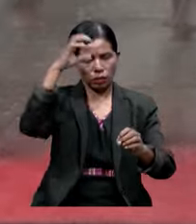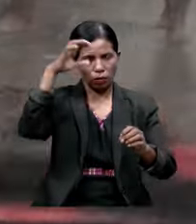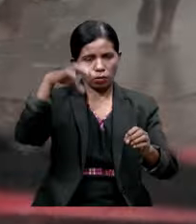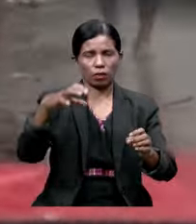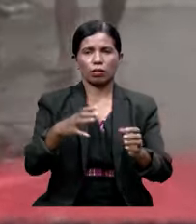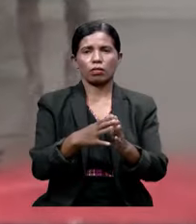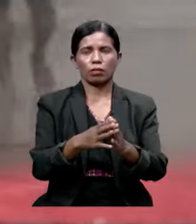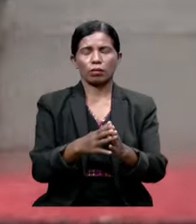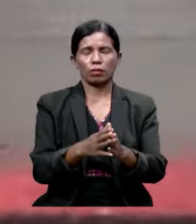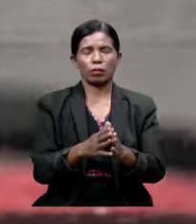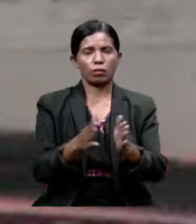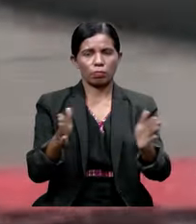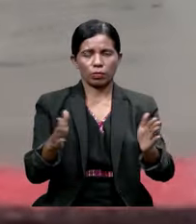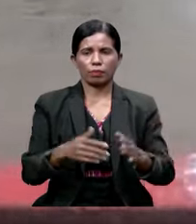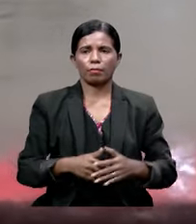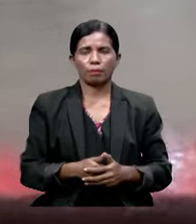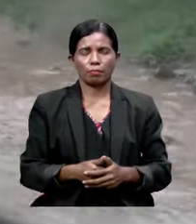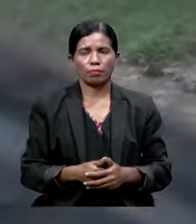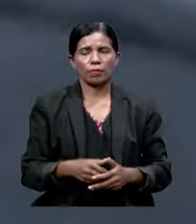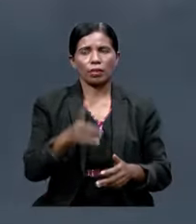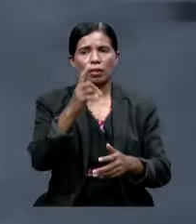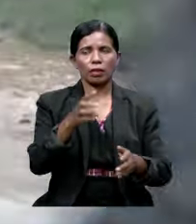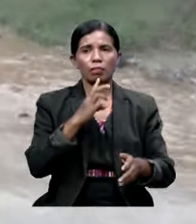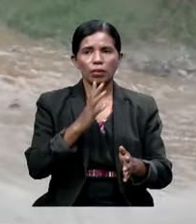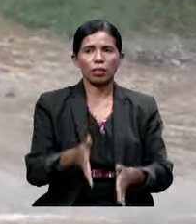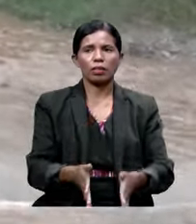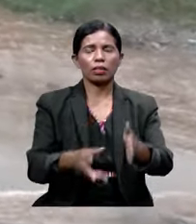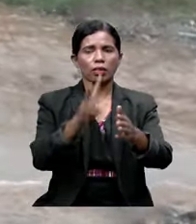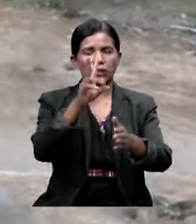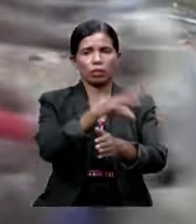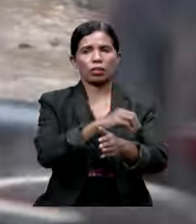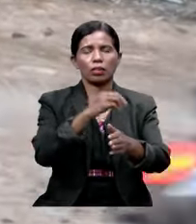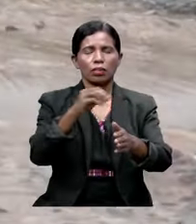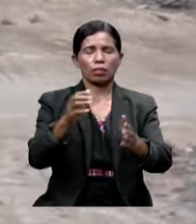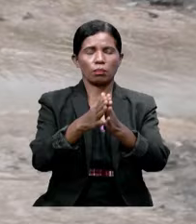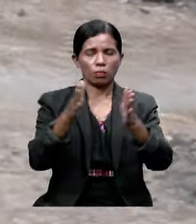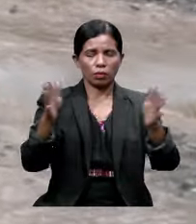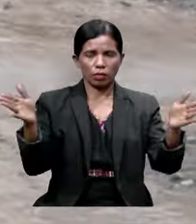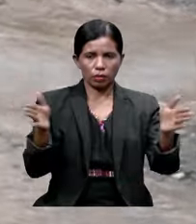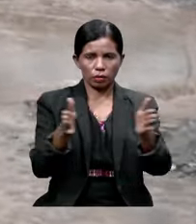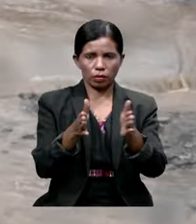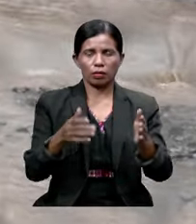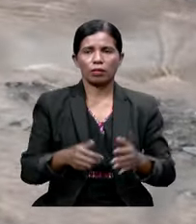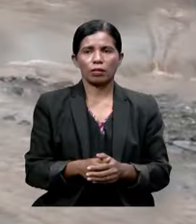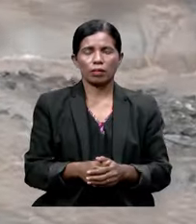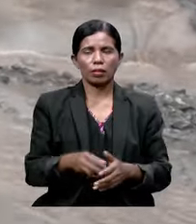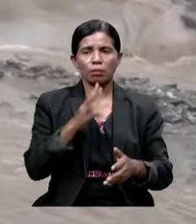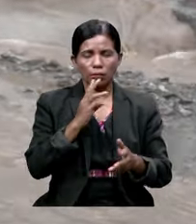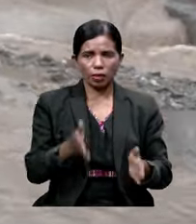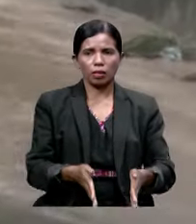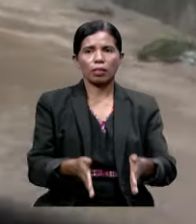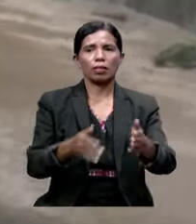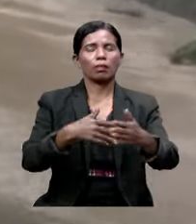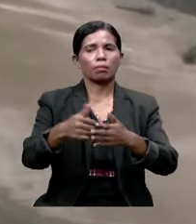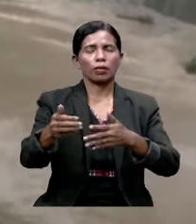hodia. Drenagem ne iha categoria rua, drenagem maior no secunder. Drenagem maior bai